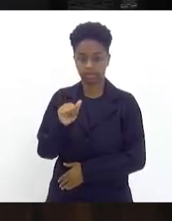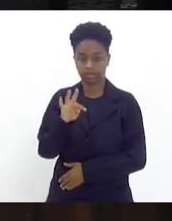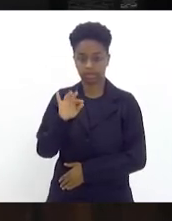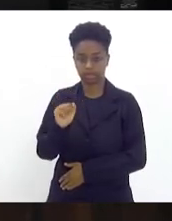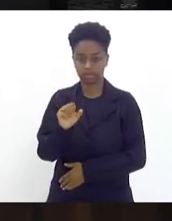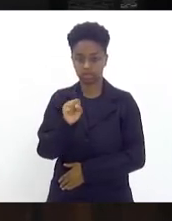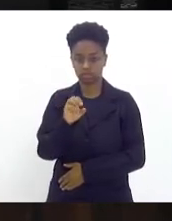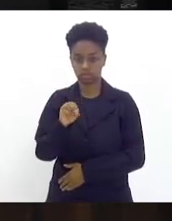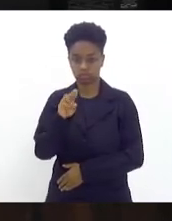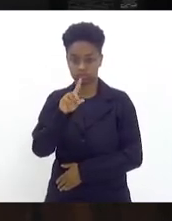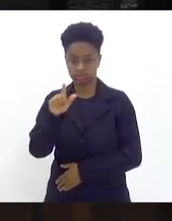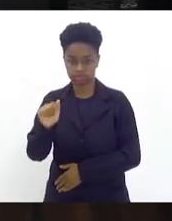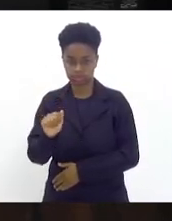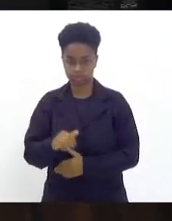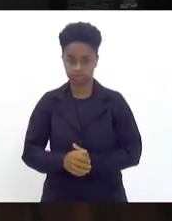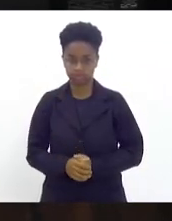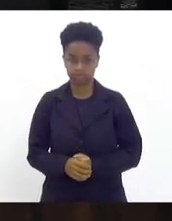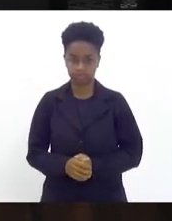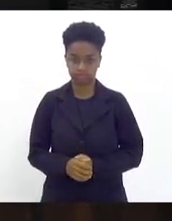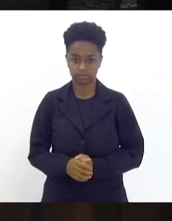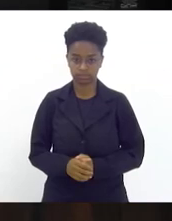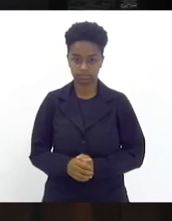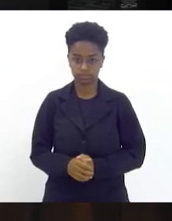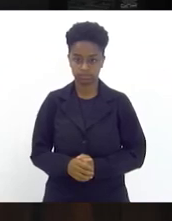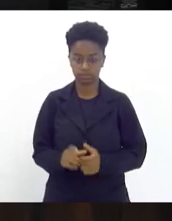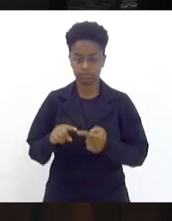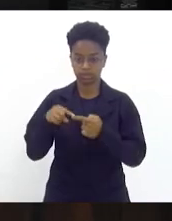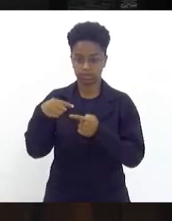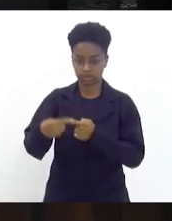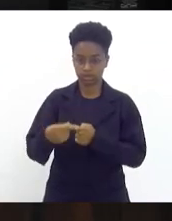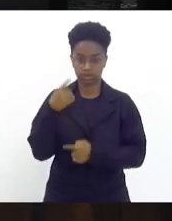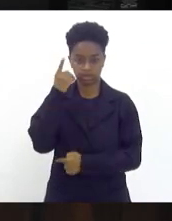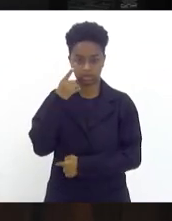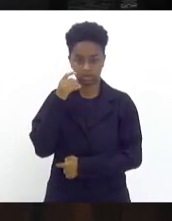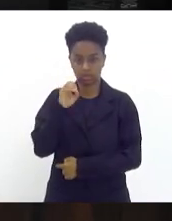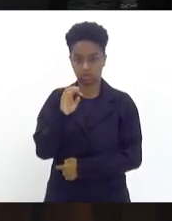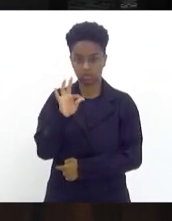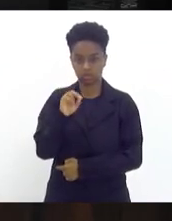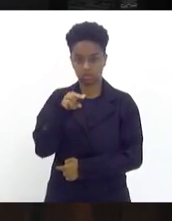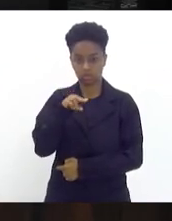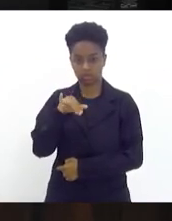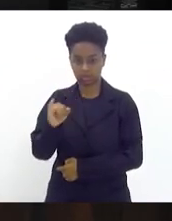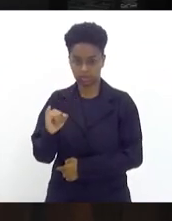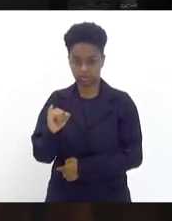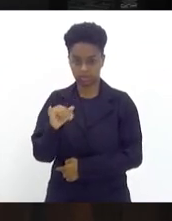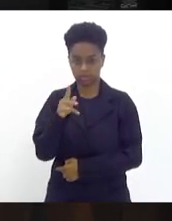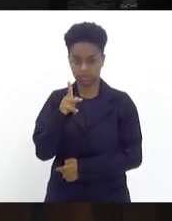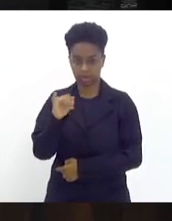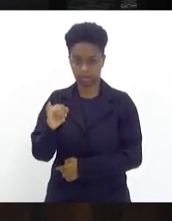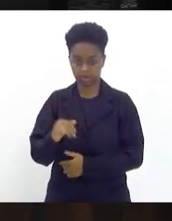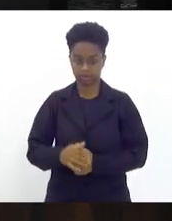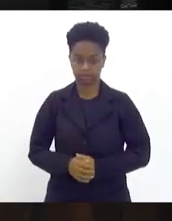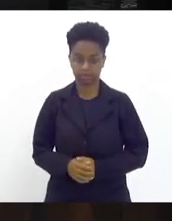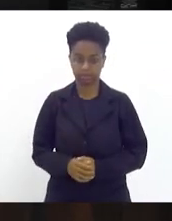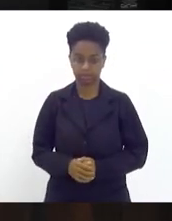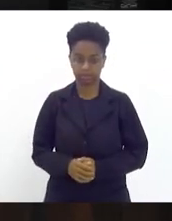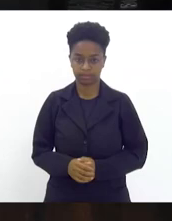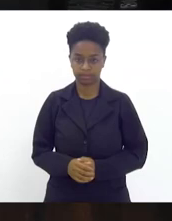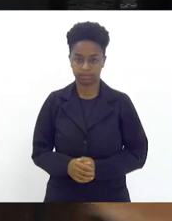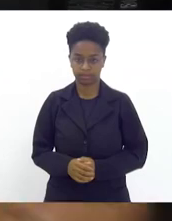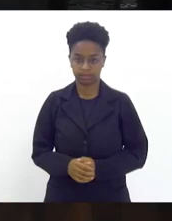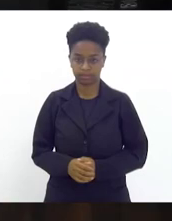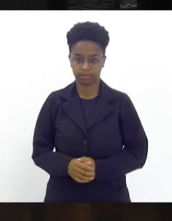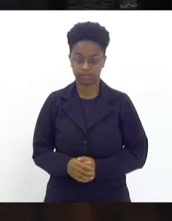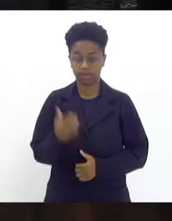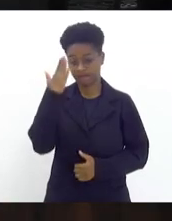Souza posterior Deputado Otoni de Paula pai senhora Presidente